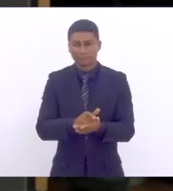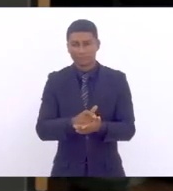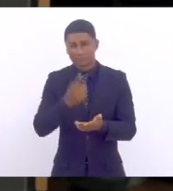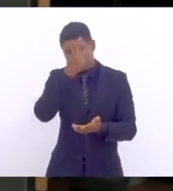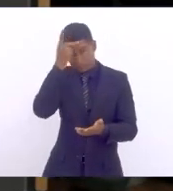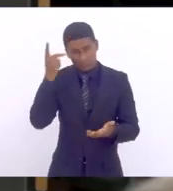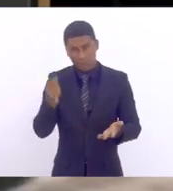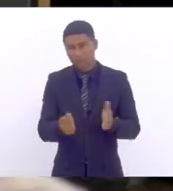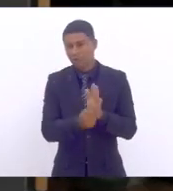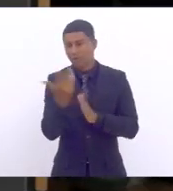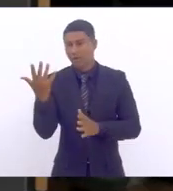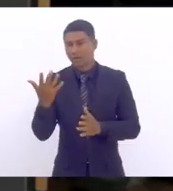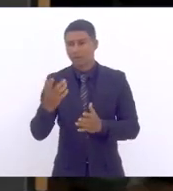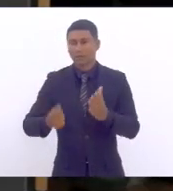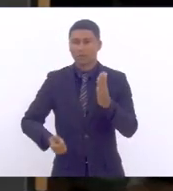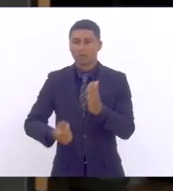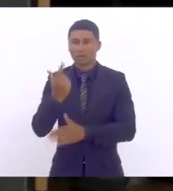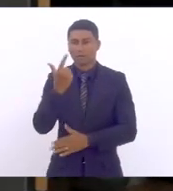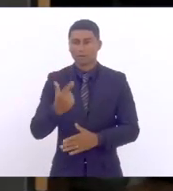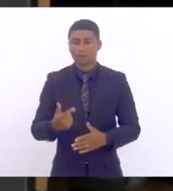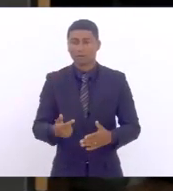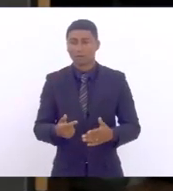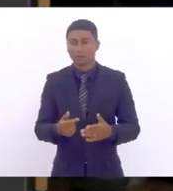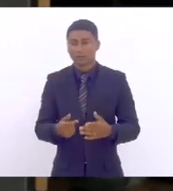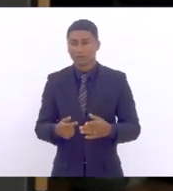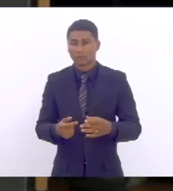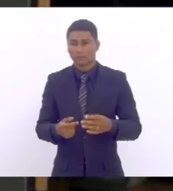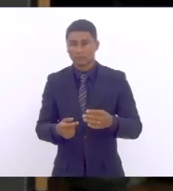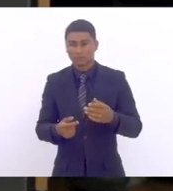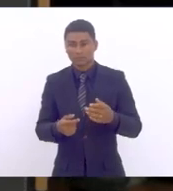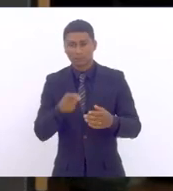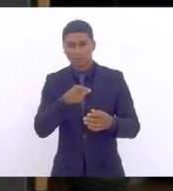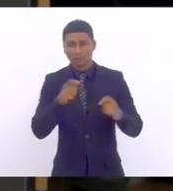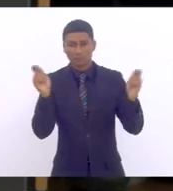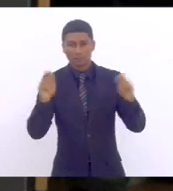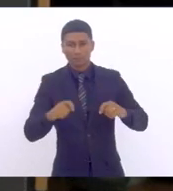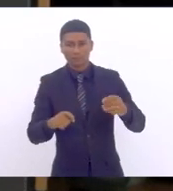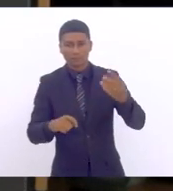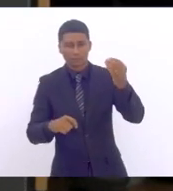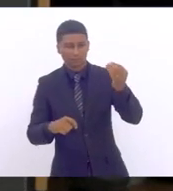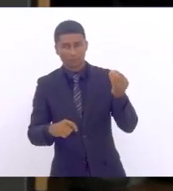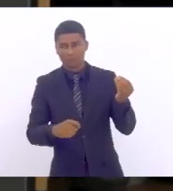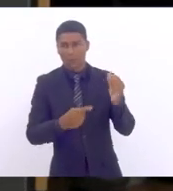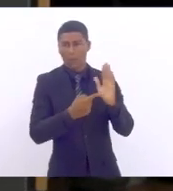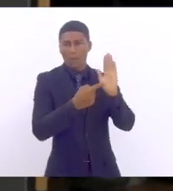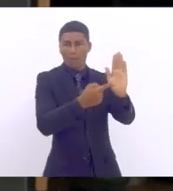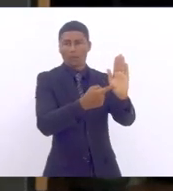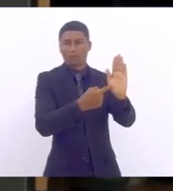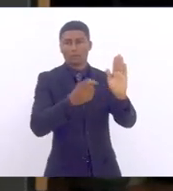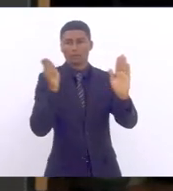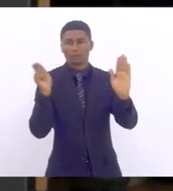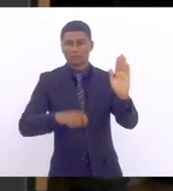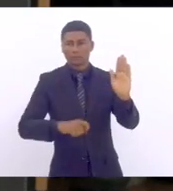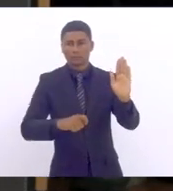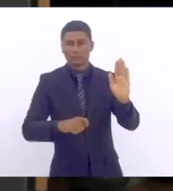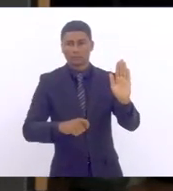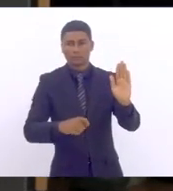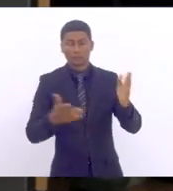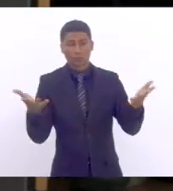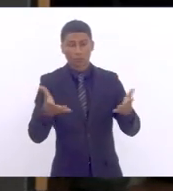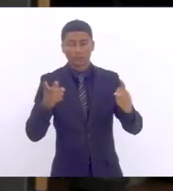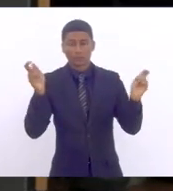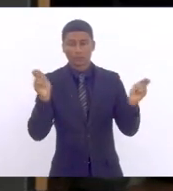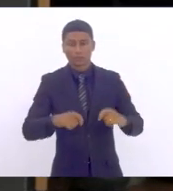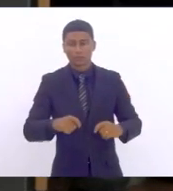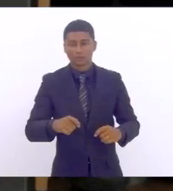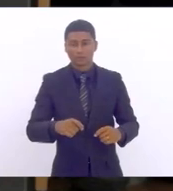compram o ingresso. E, pô, isso aqui eu posso demonstrar lá naquele curral. Eu demonstro isso aqui. Tem meios eletrônicos hoje